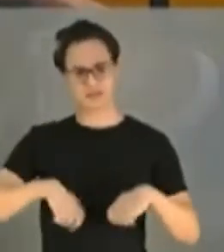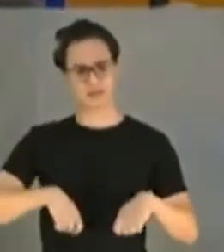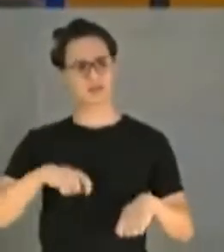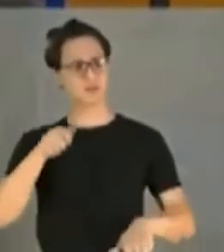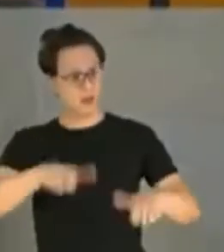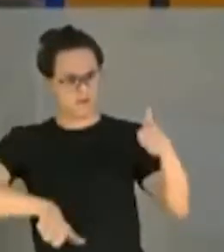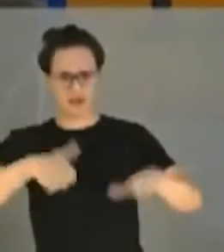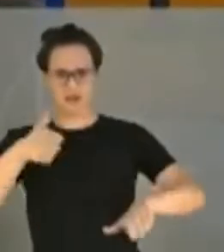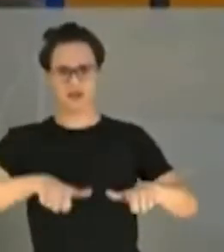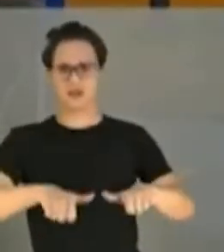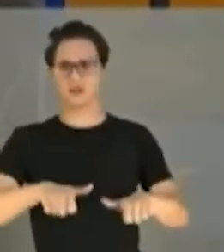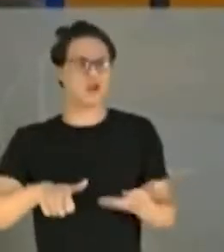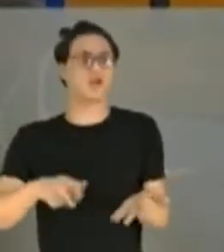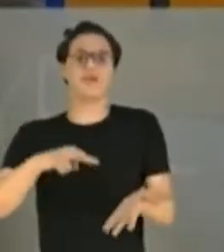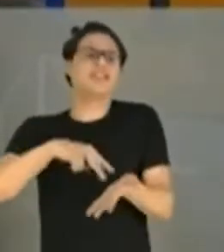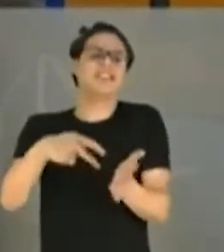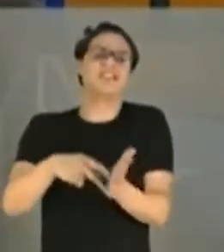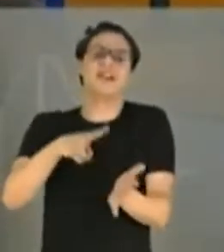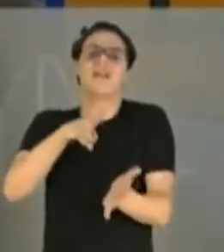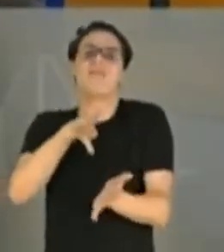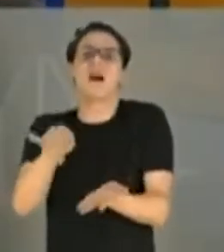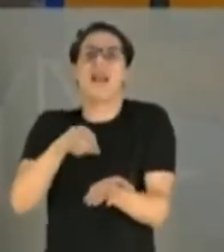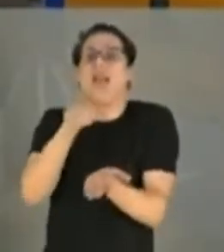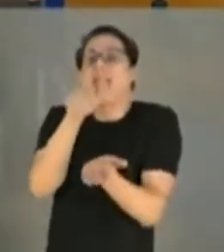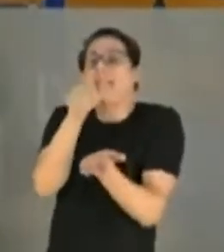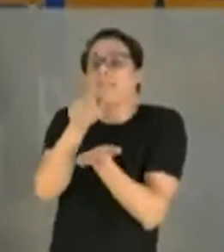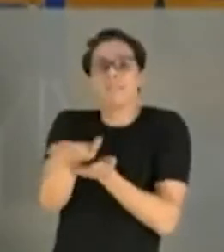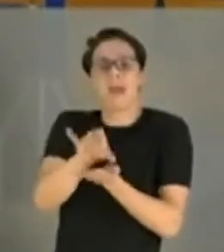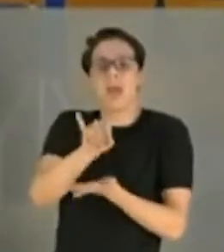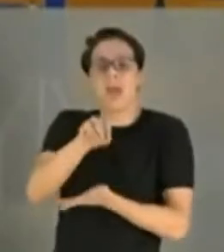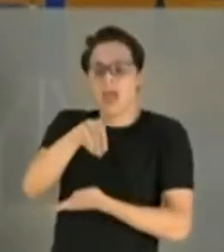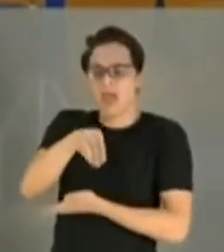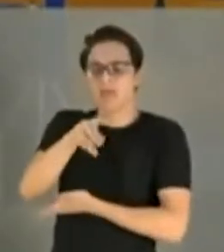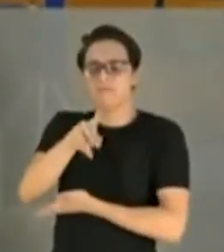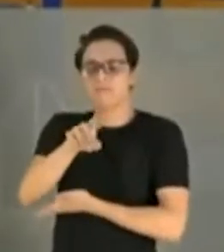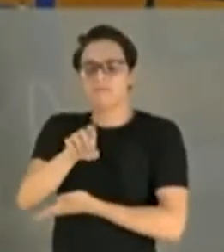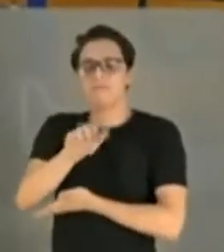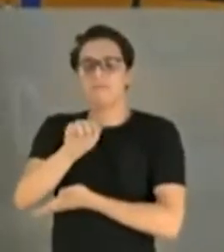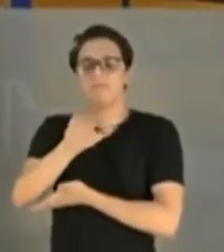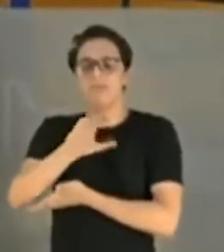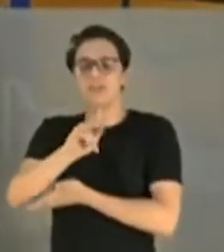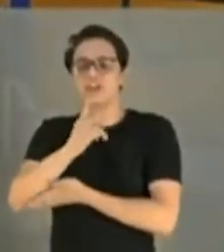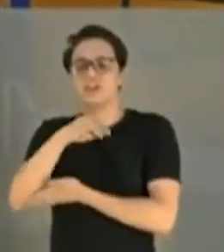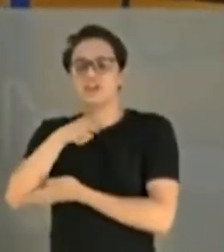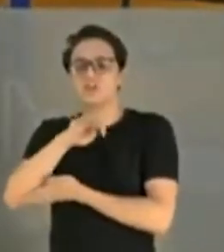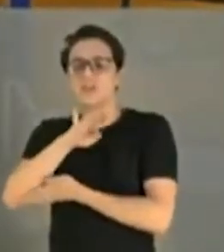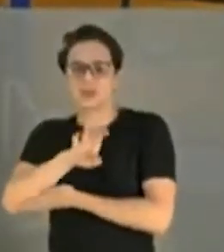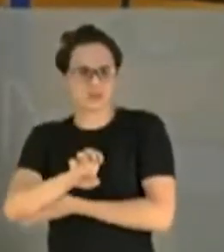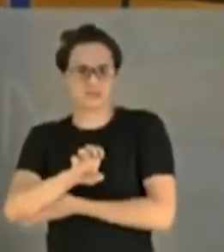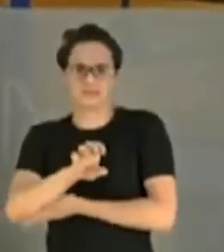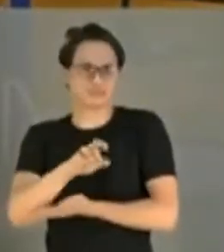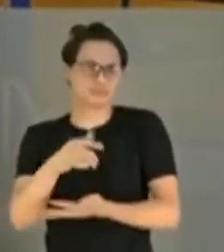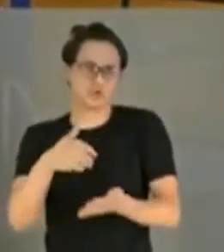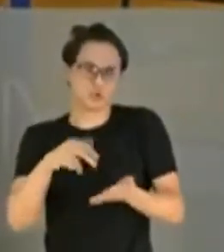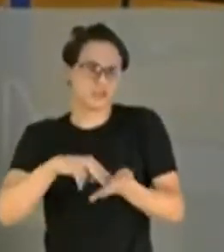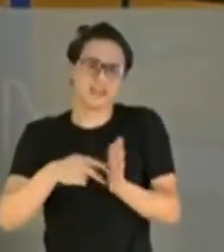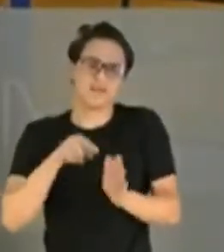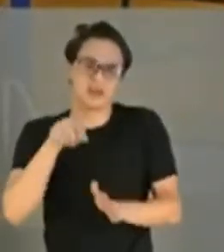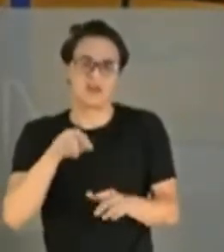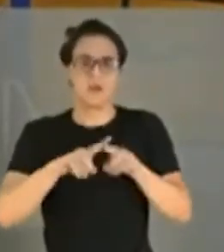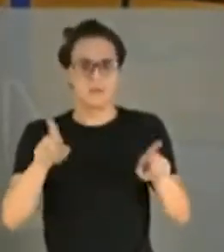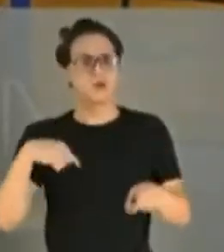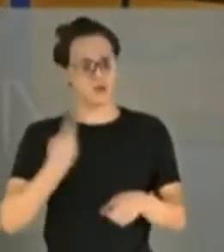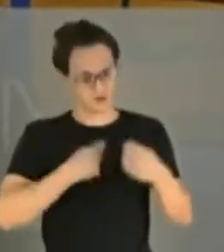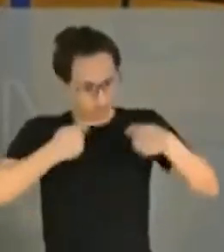fazer impeachment em ninguém, mas precisamos pelo menos deliberar sobre as dezenas de pedidos de impeachment de ministros